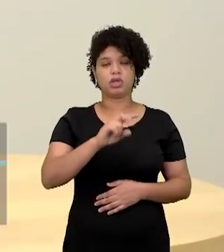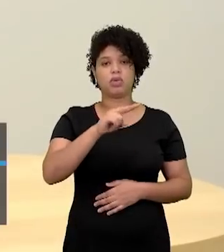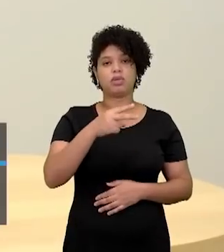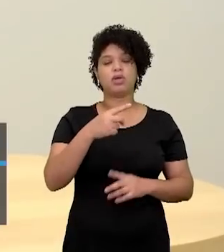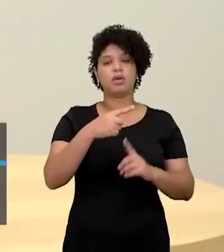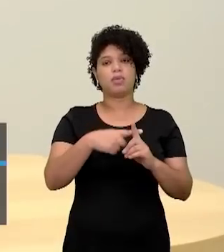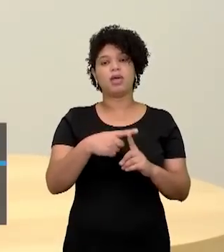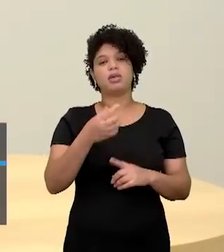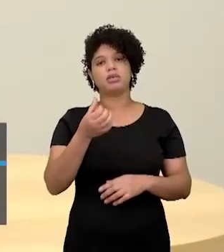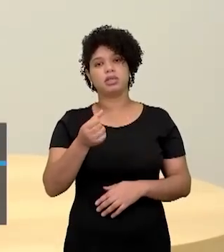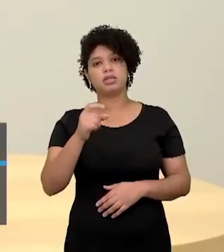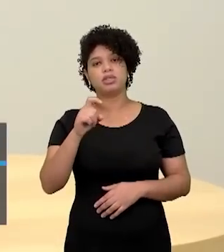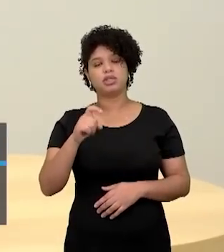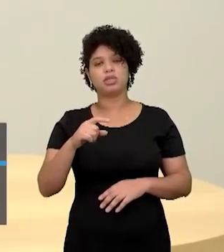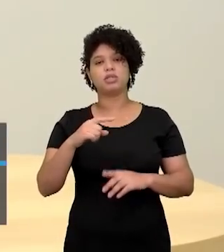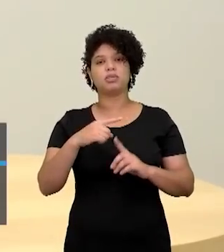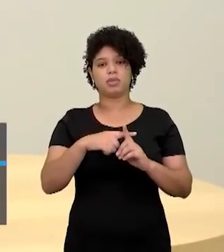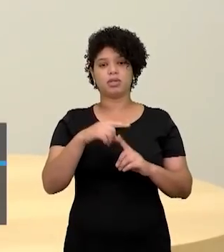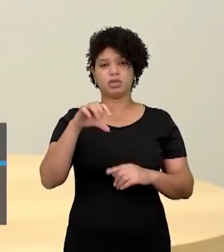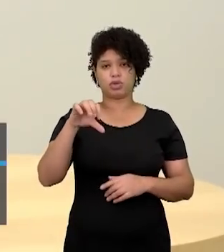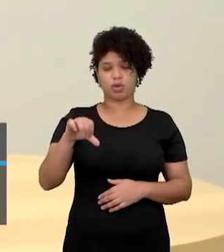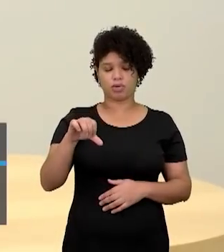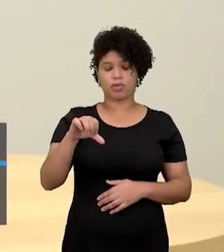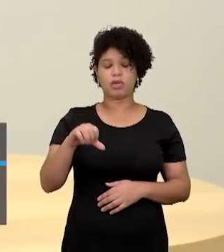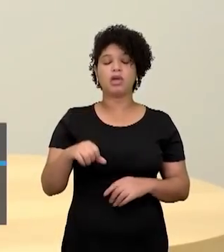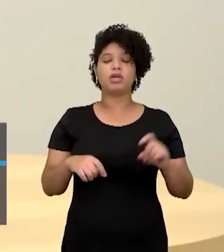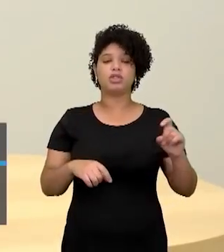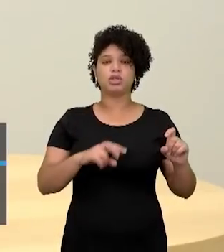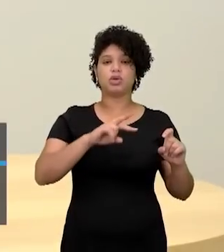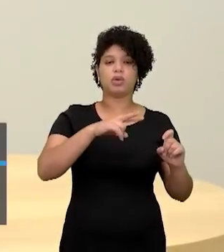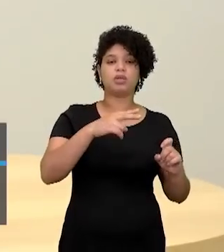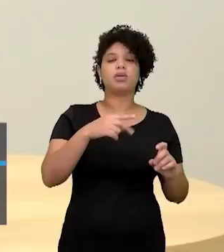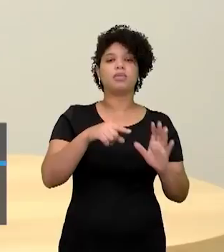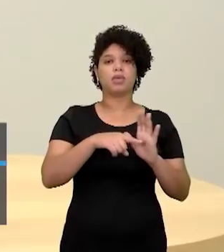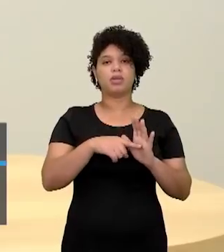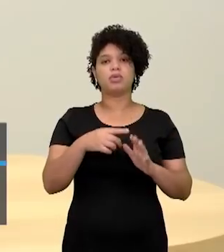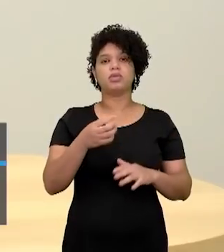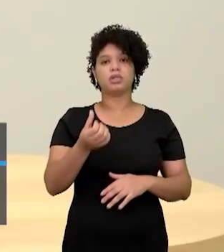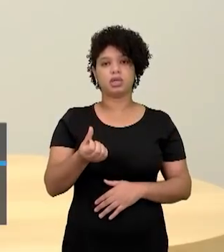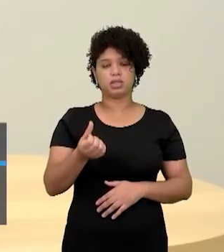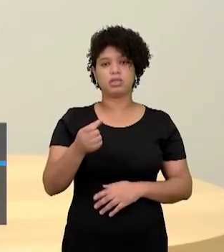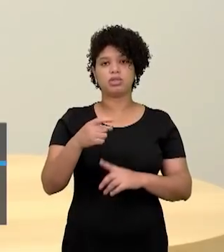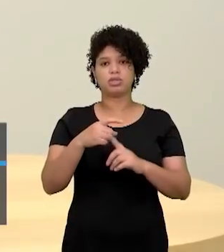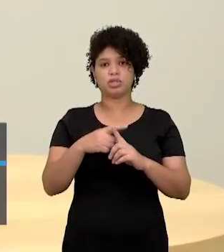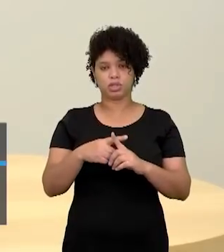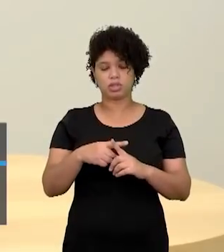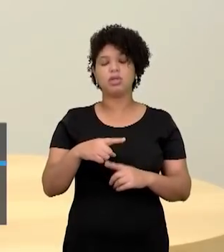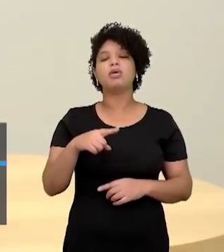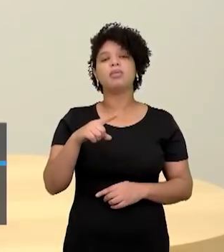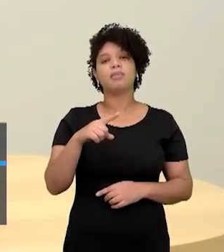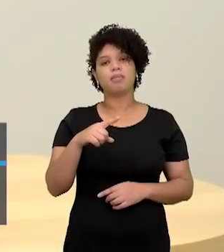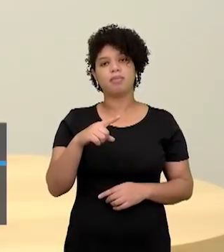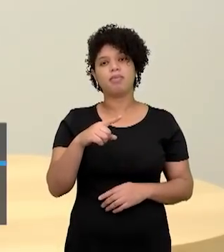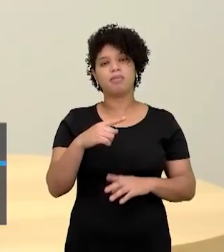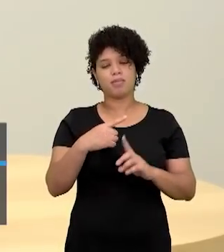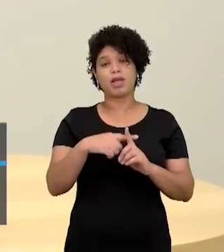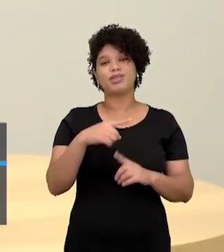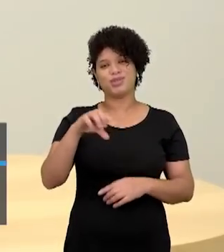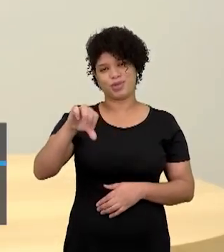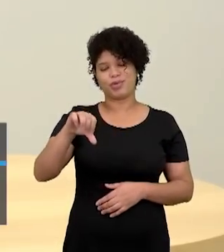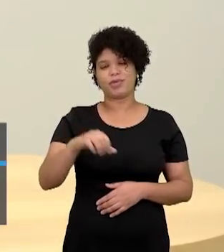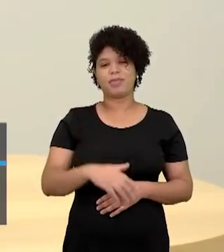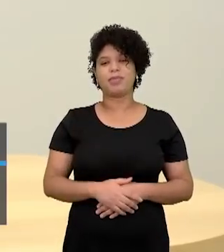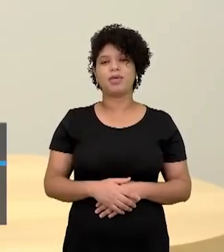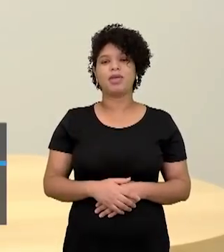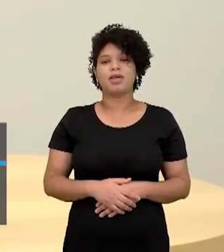mais 6x mais 9 e x ao quadrado menos 6x mais 9. Então, vai um grande abraço aí pro Kaique e